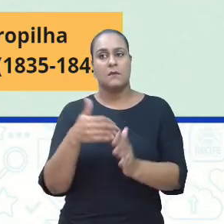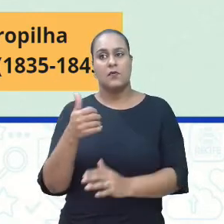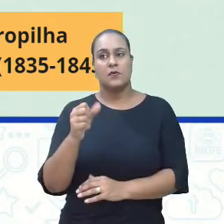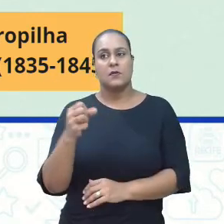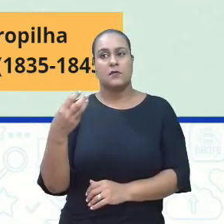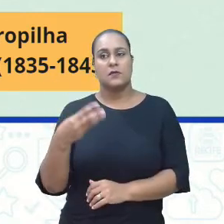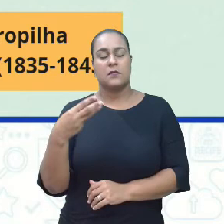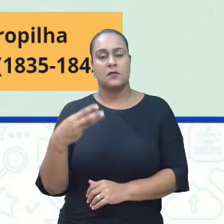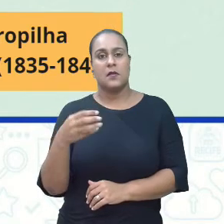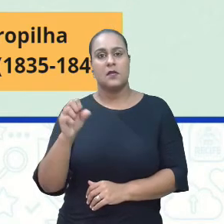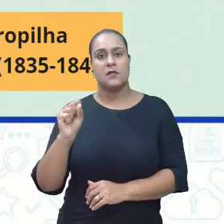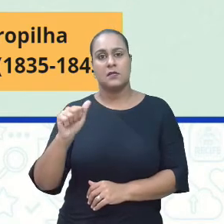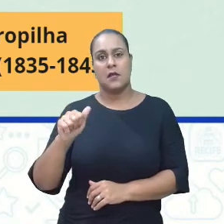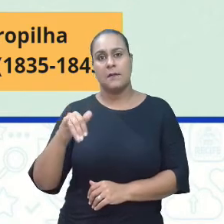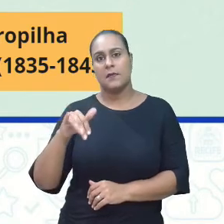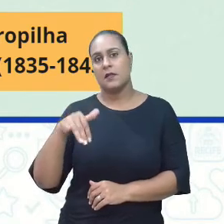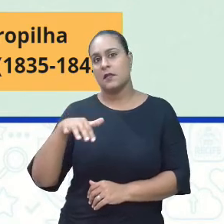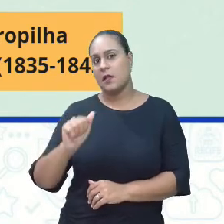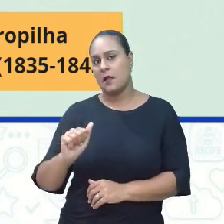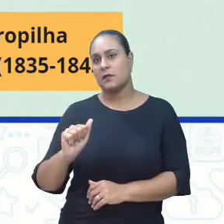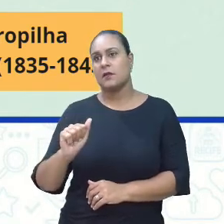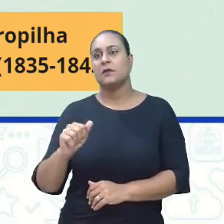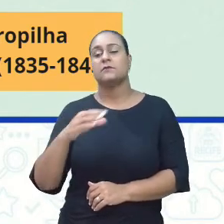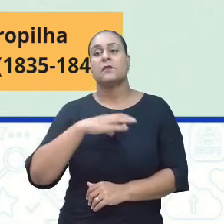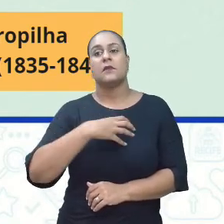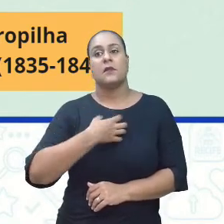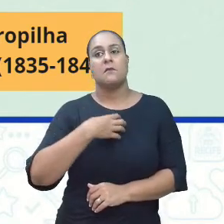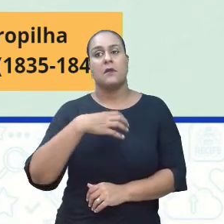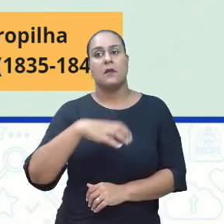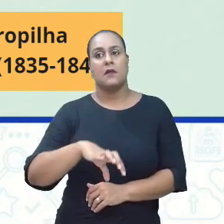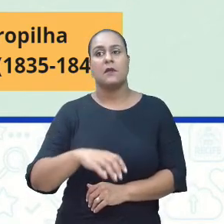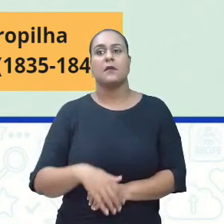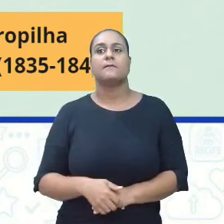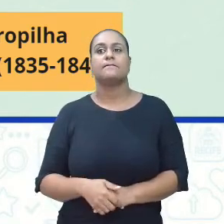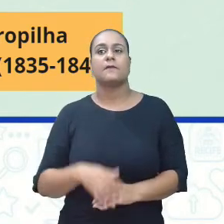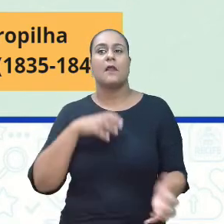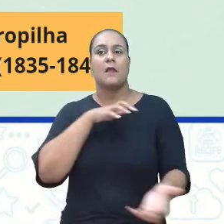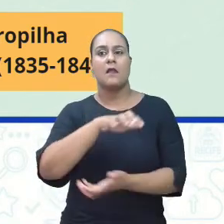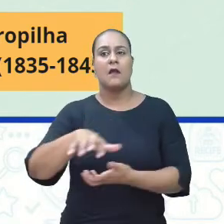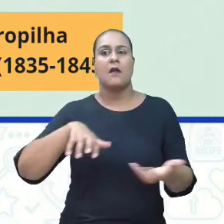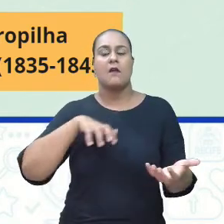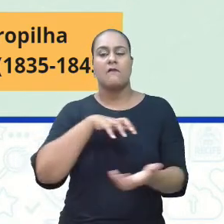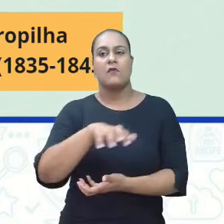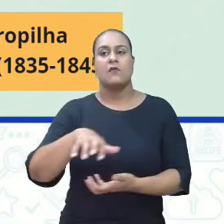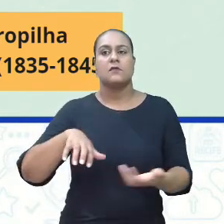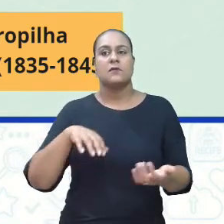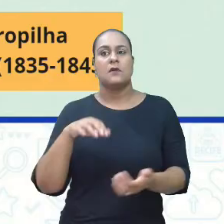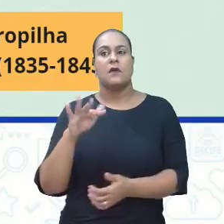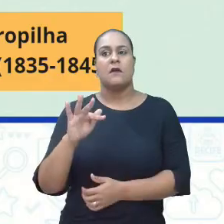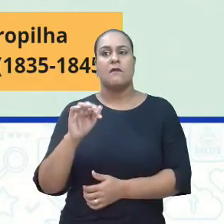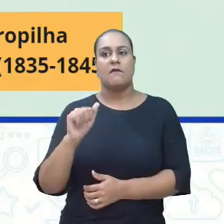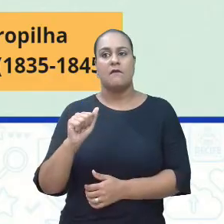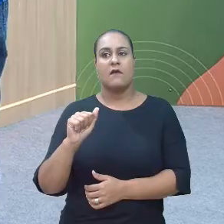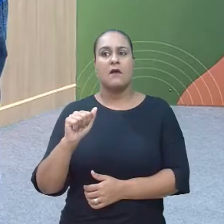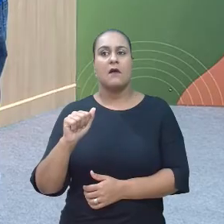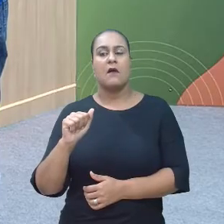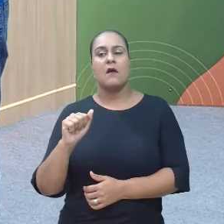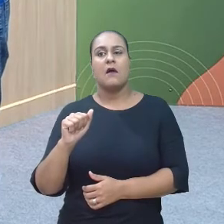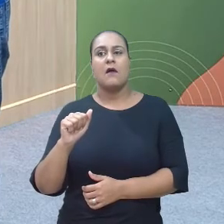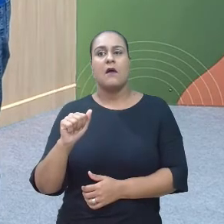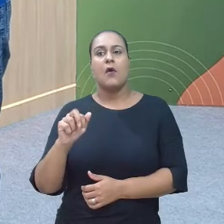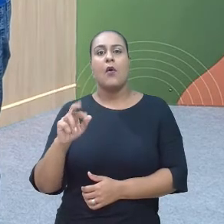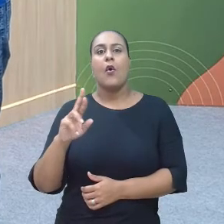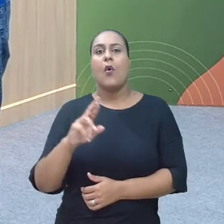entre 1835, mais duradouro, e chegou até o segundo reinado, em 1845, nós tivemos a